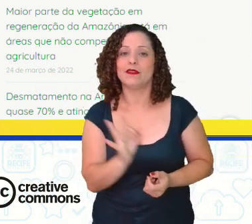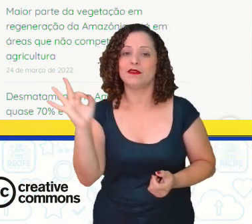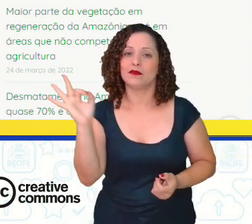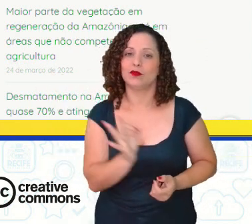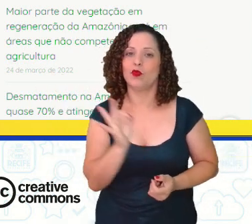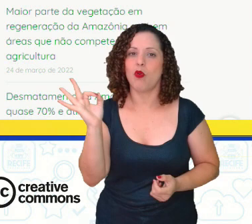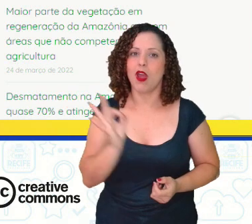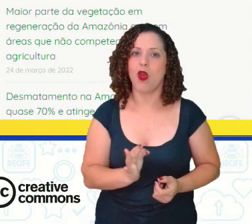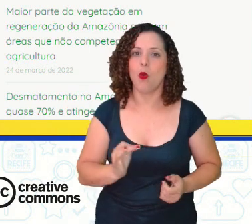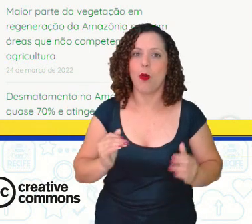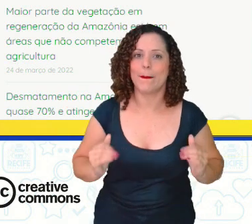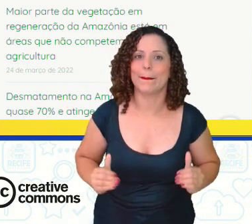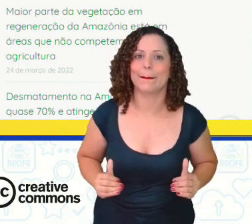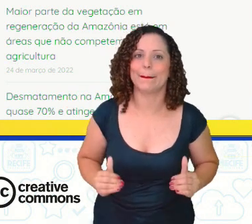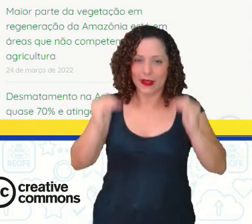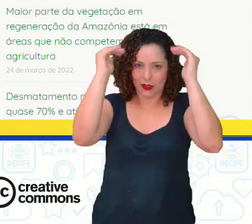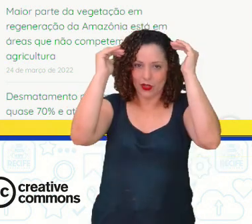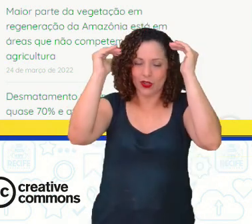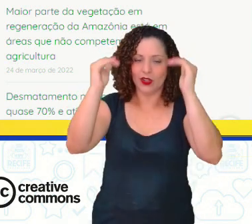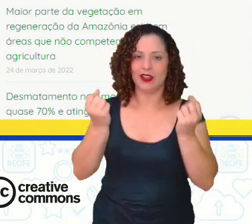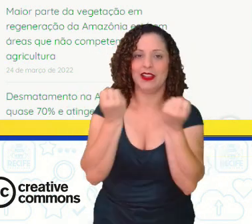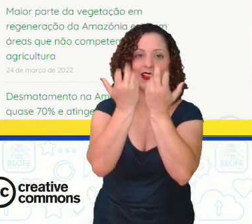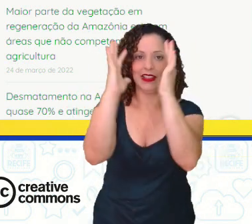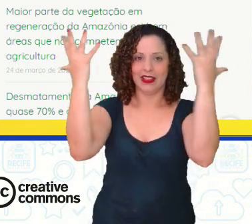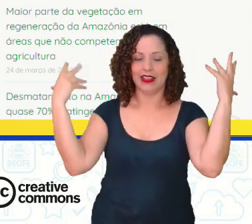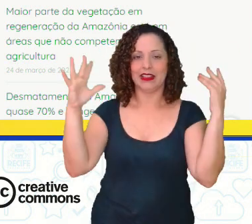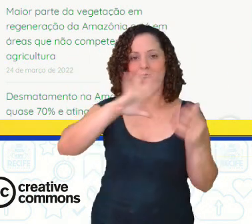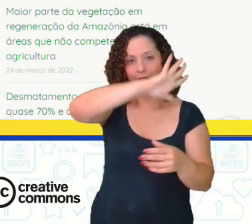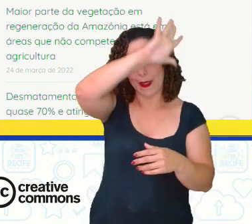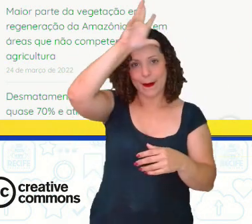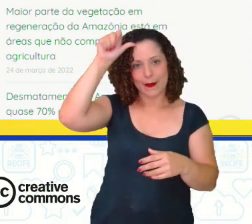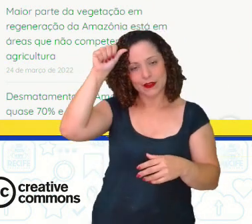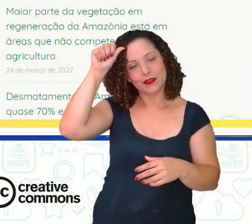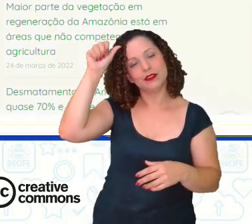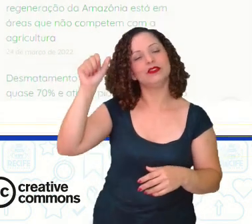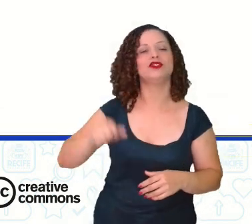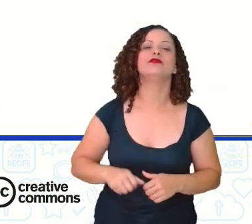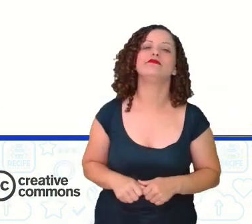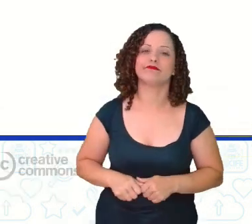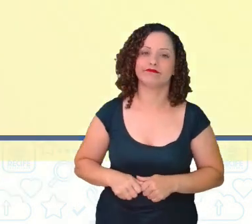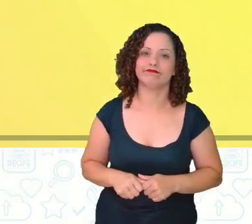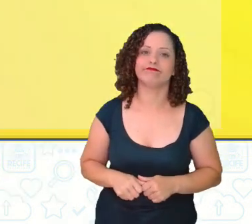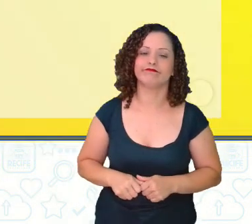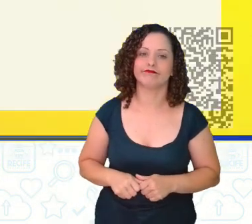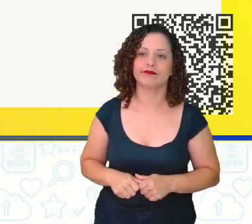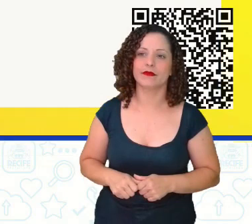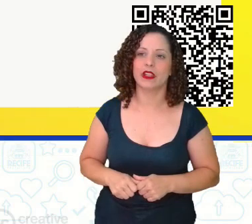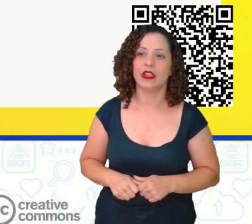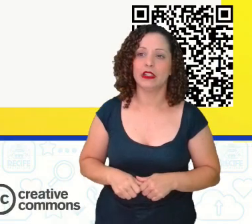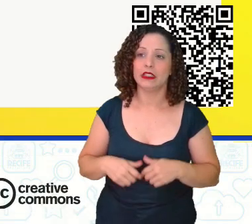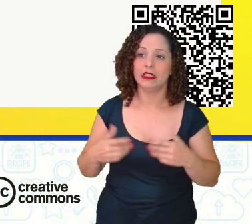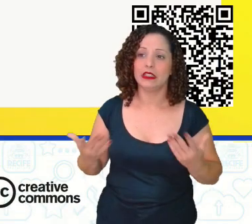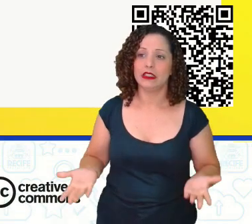floresta amazônica, comparado com os outros últimos 10 anos. Dentro disso, você vê aqui